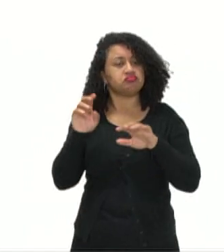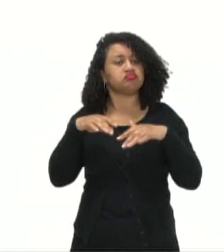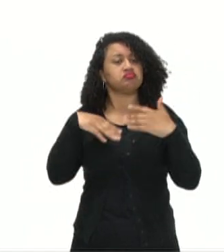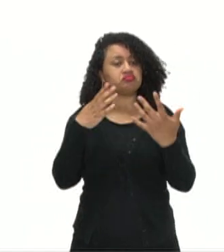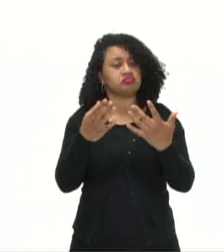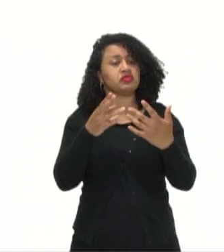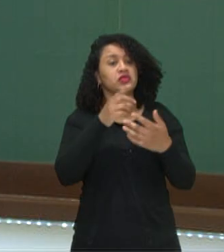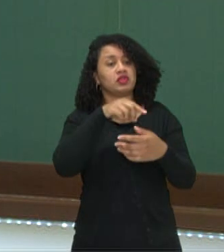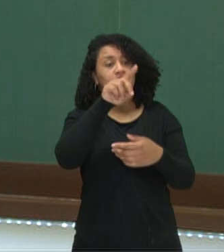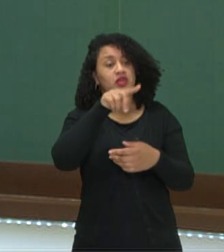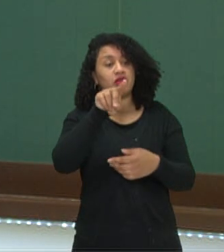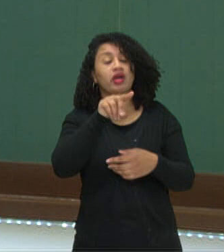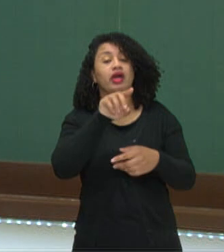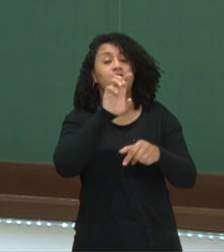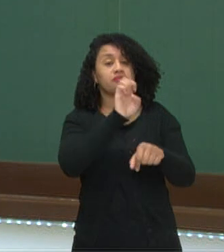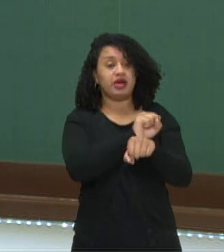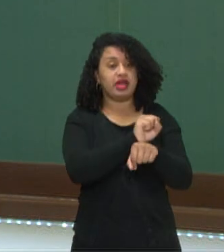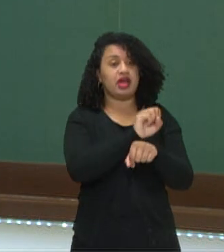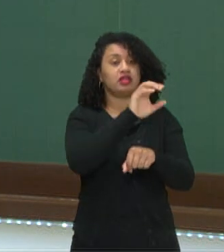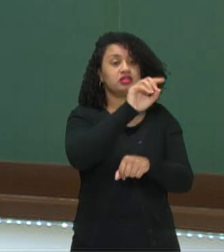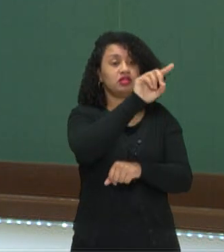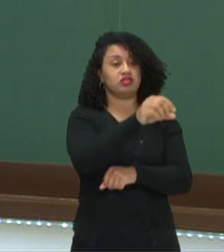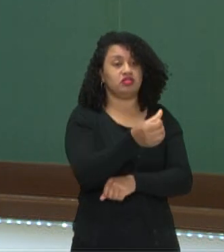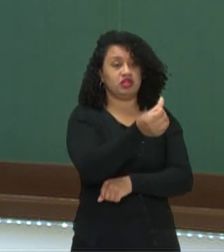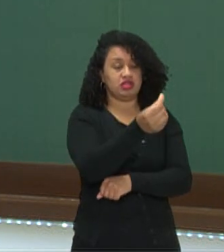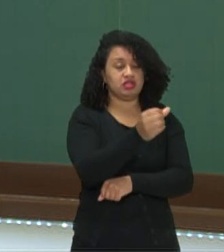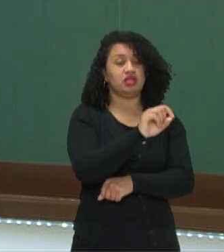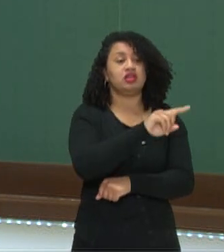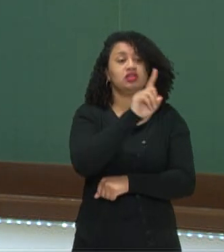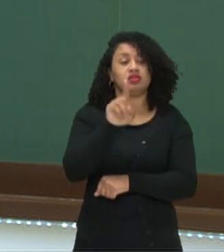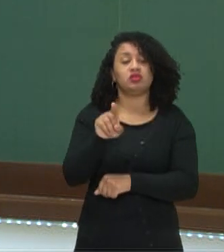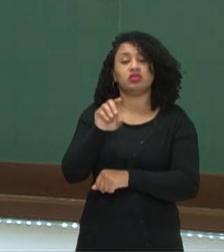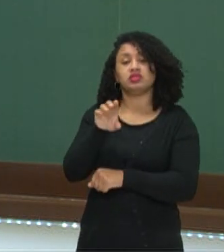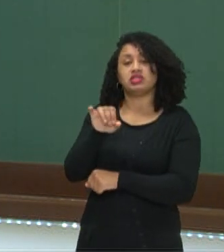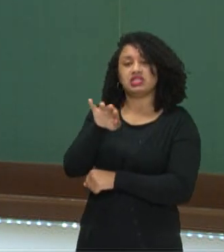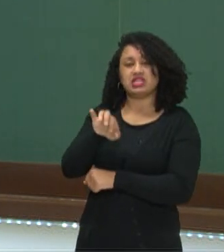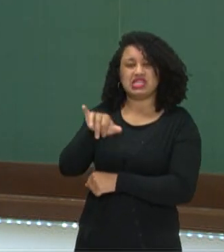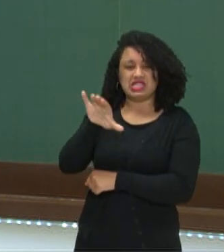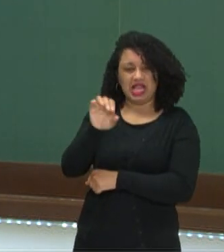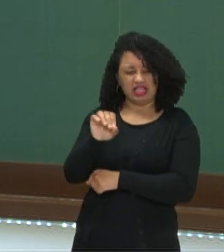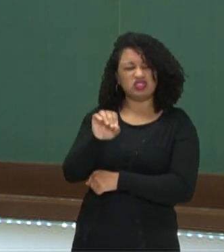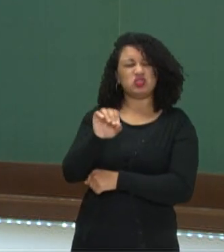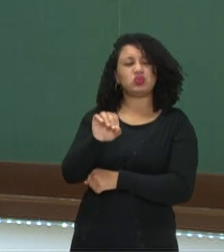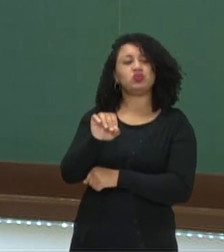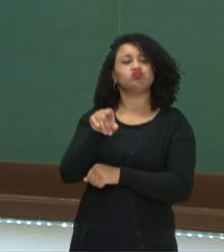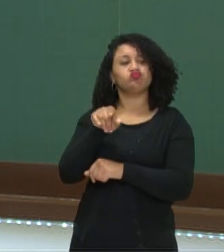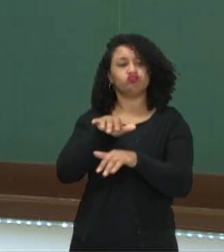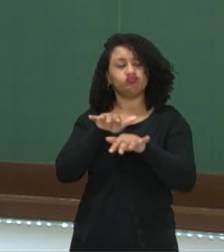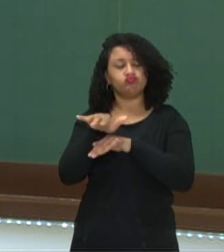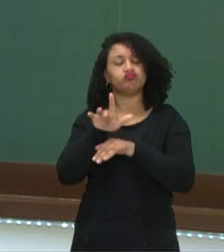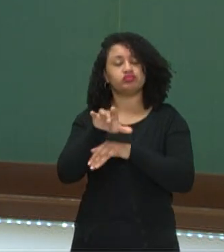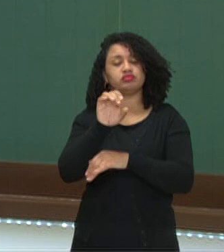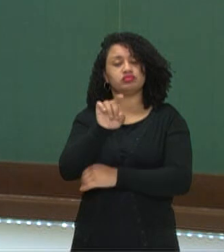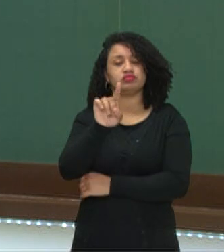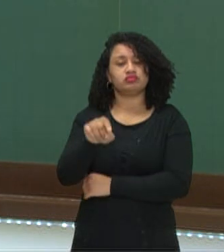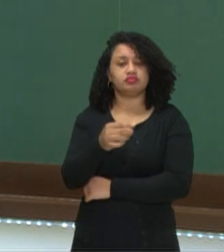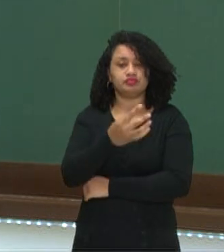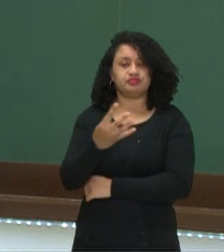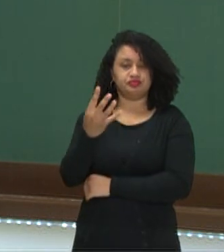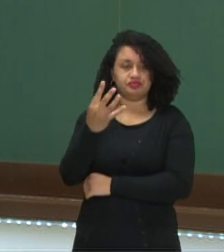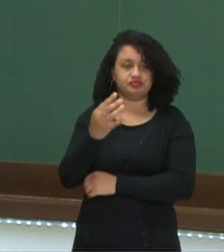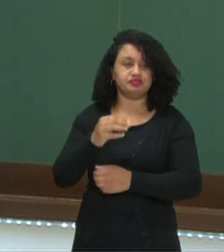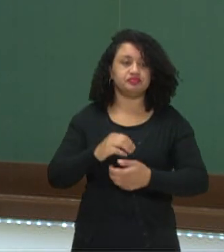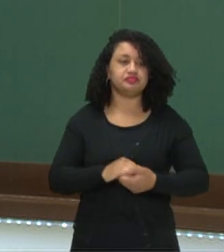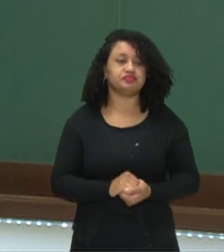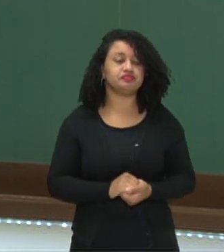Então, isso bate com aquilo que a gente conversou antes, que o atrito estático, ele é superior, né, ao atrito